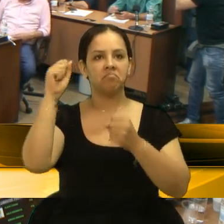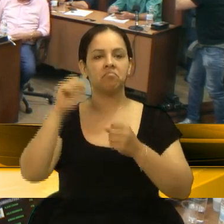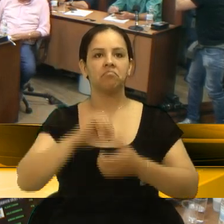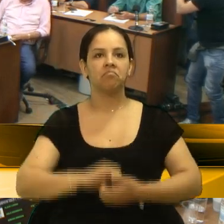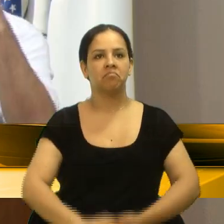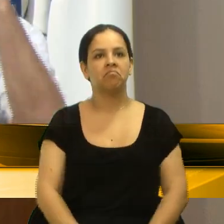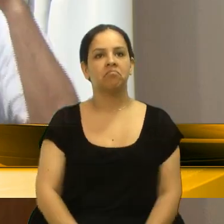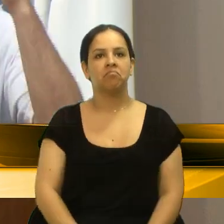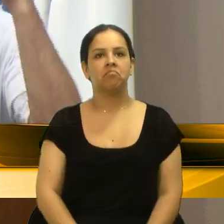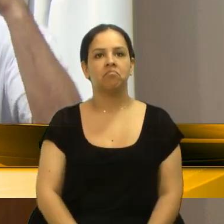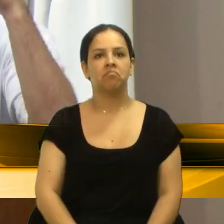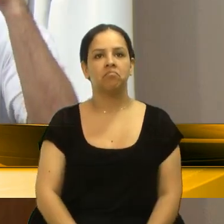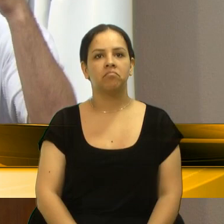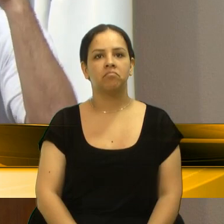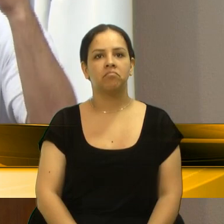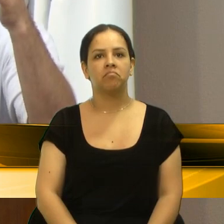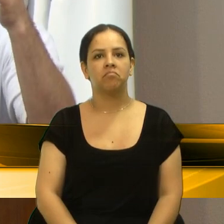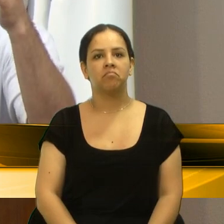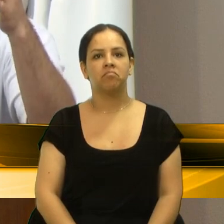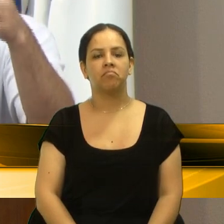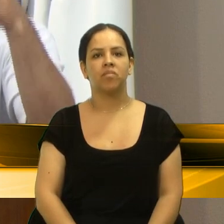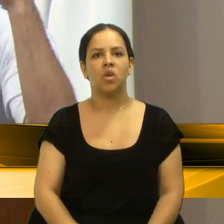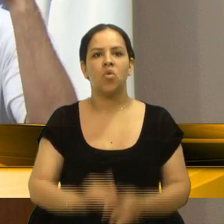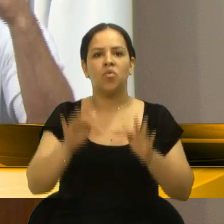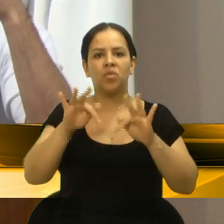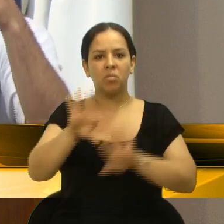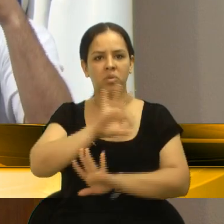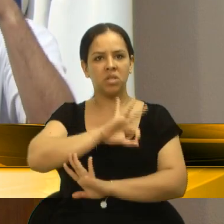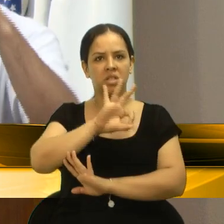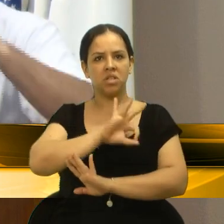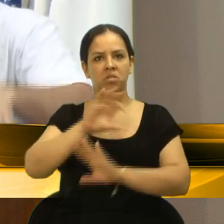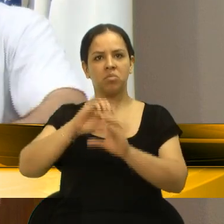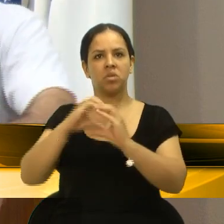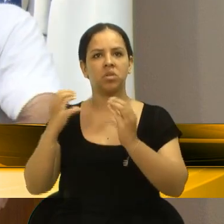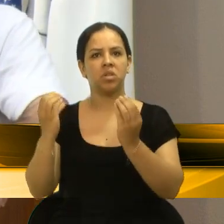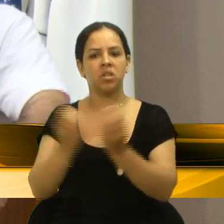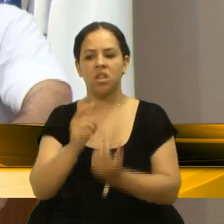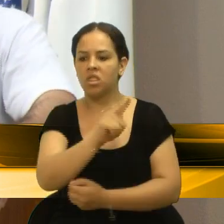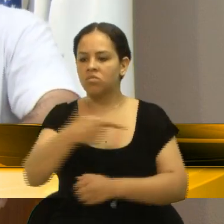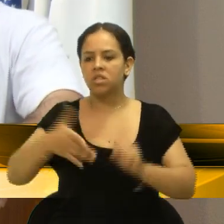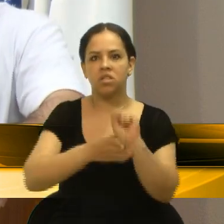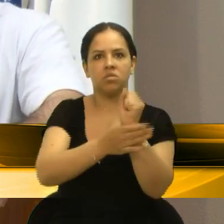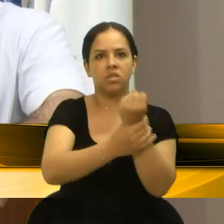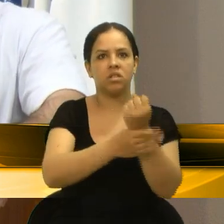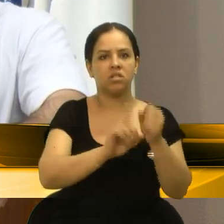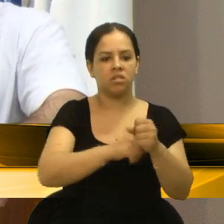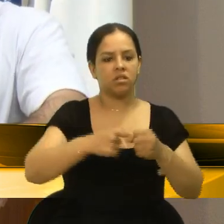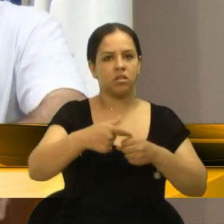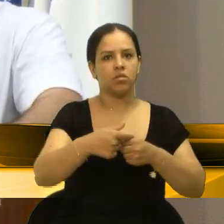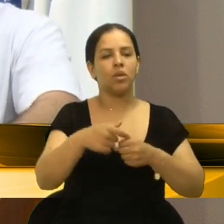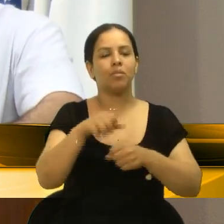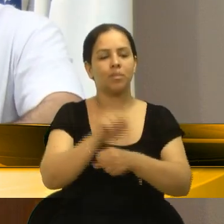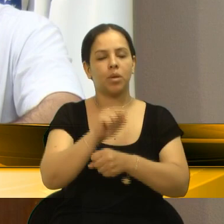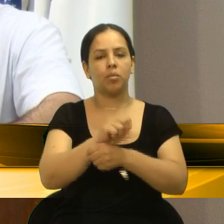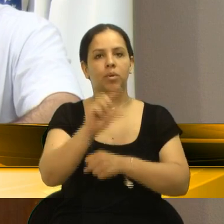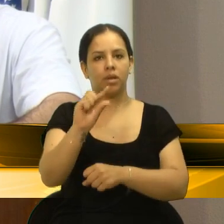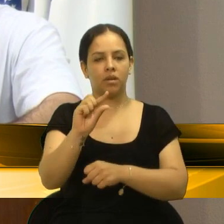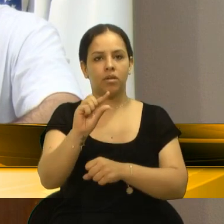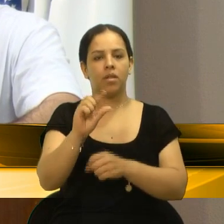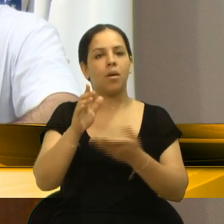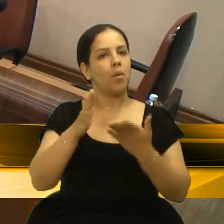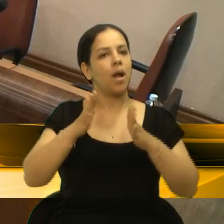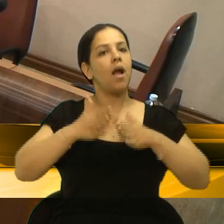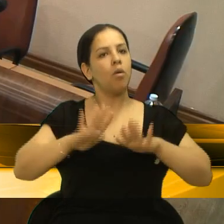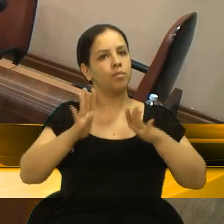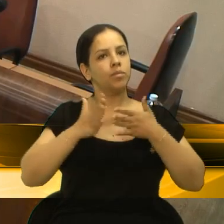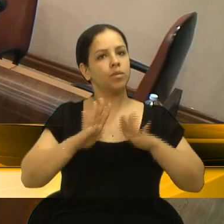O fim do policiamento comunitário. Nós não temos mais segurança na nossa cidade. Só um instantinho, vereador Rafael. Não vamos perder o controle, pessoal.